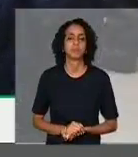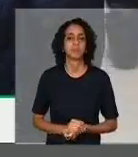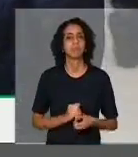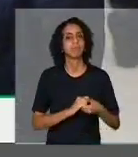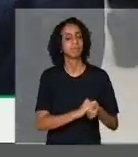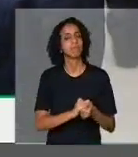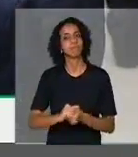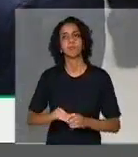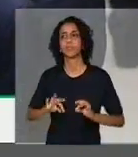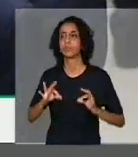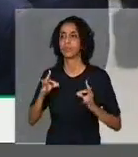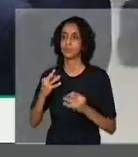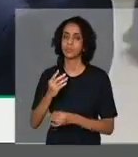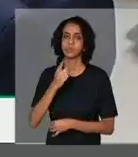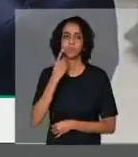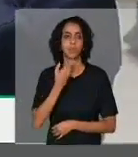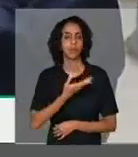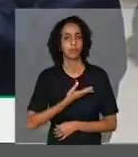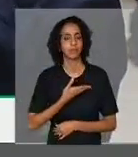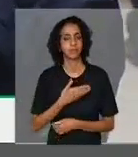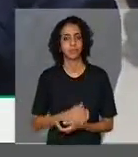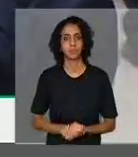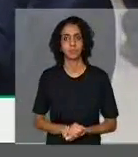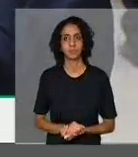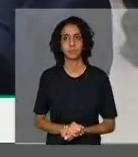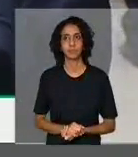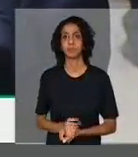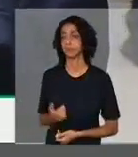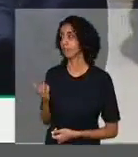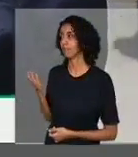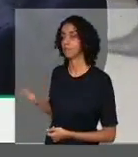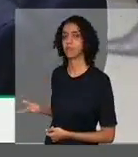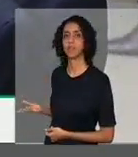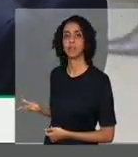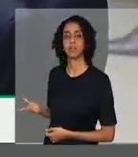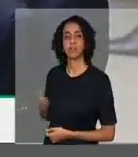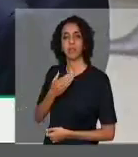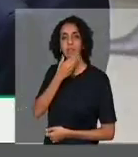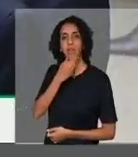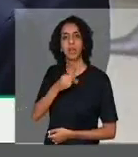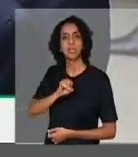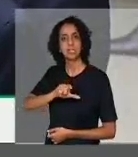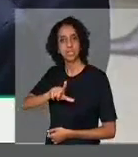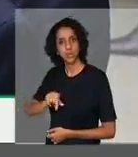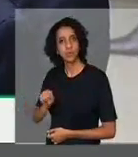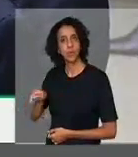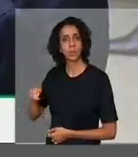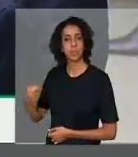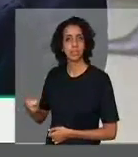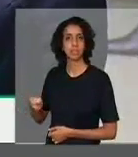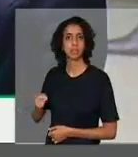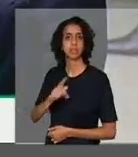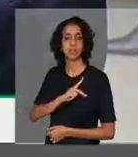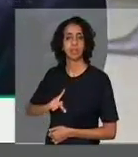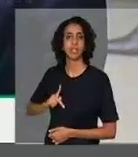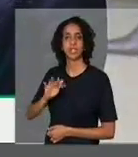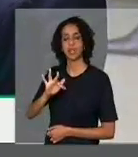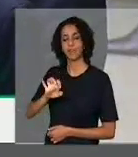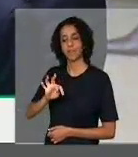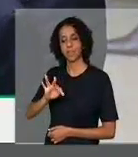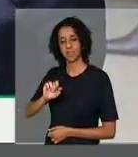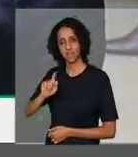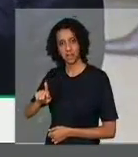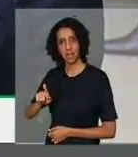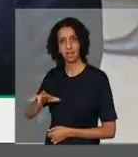cumprimentar todos os colegas deputados. Estão aqui comigo também Carlos Joel da Silva, presidente da FETAG do Rio Grande do Sul, da nossa